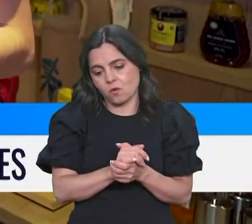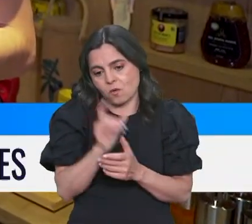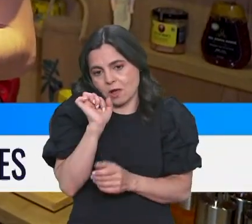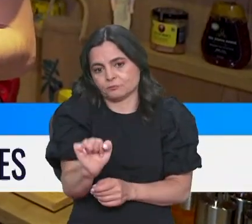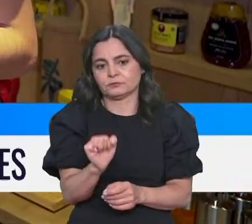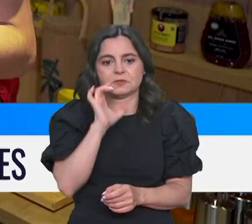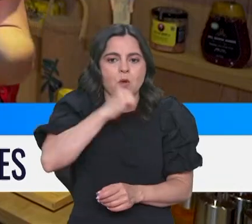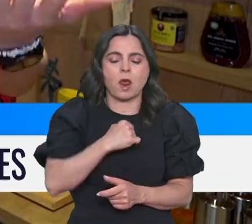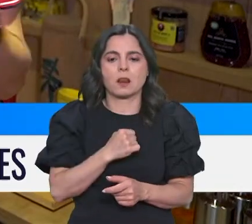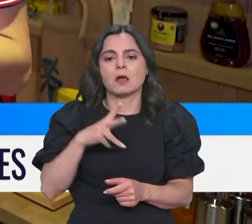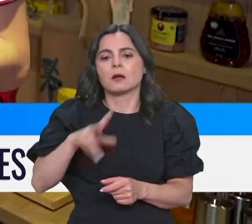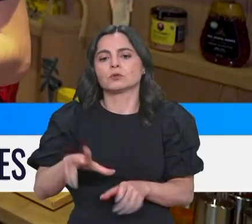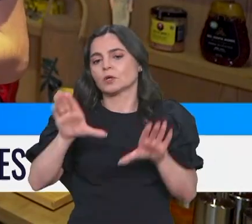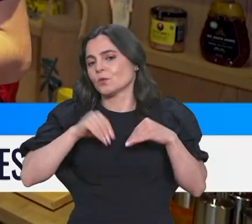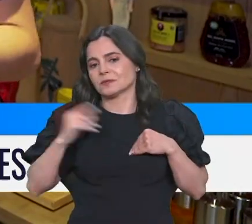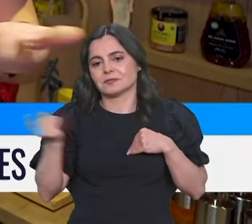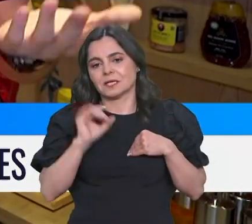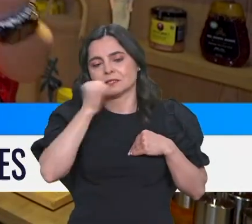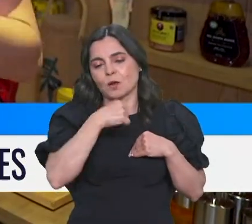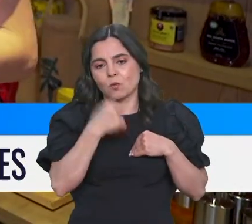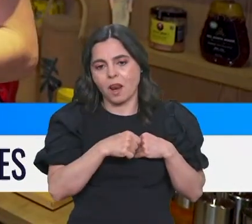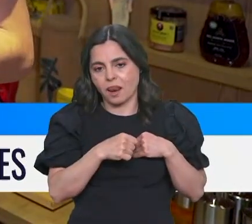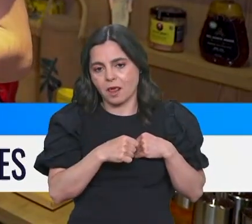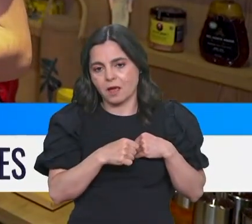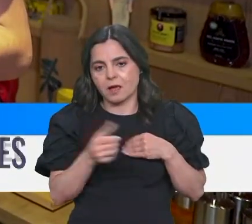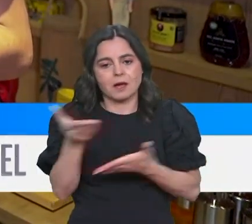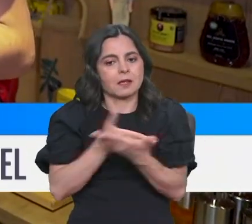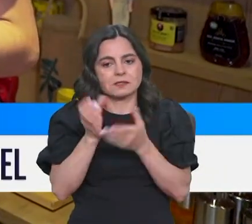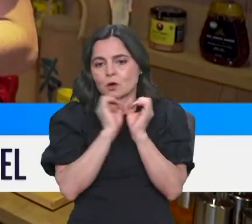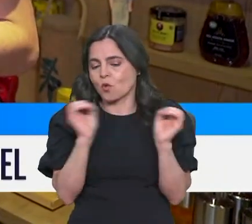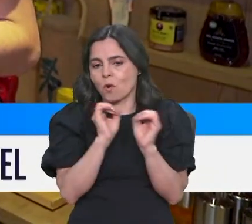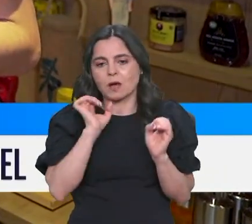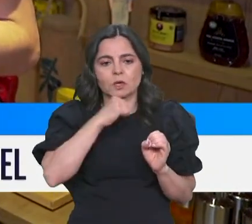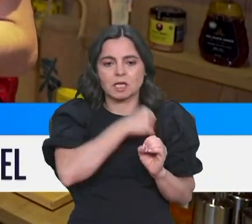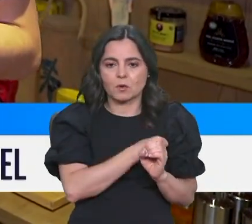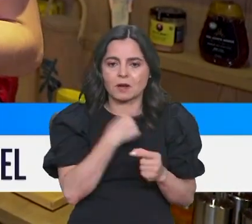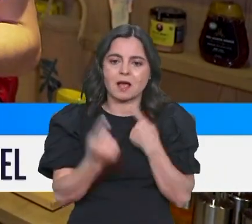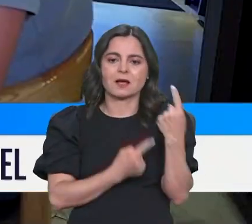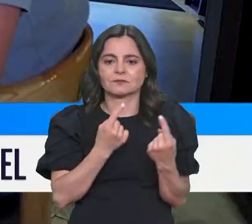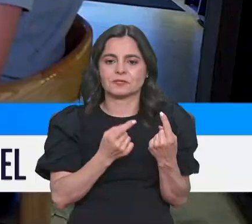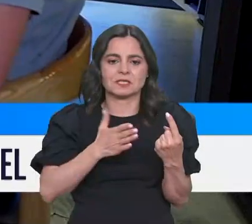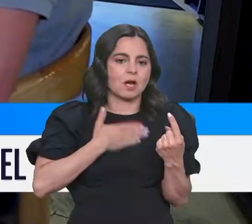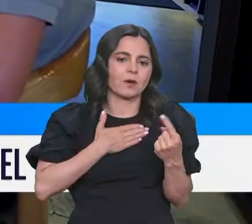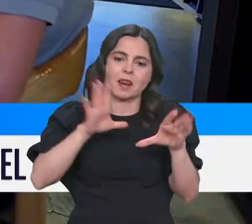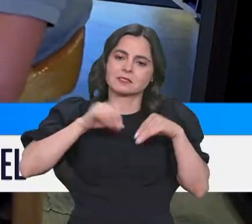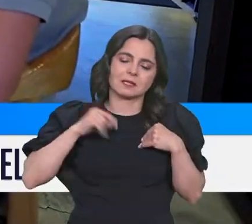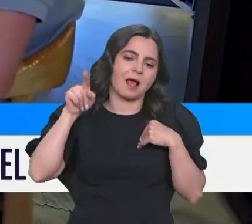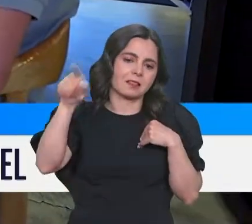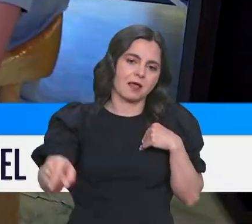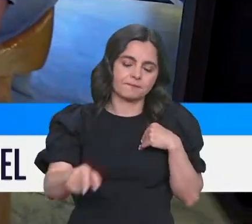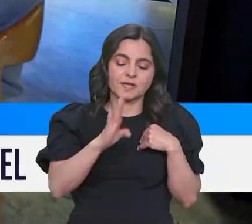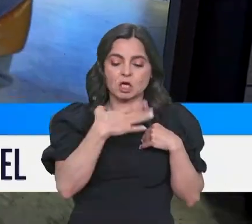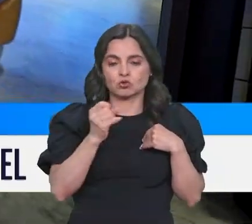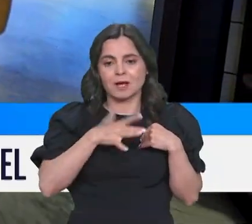em Portugal, como não conhece Taiwan, como não tem qualquer tipo de relações com Taiwan, por vezes não a querem aceitar lá. O João